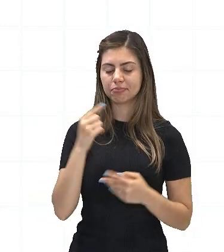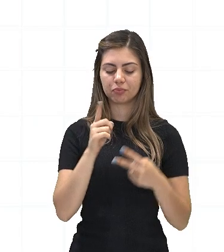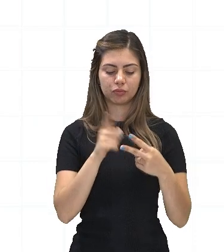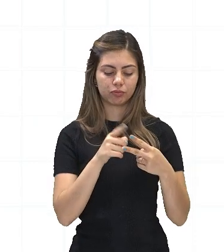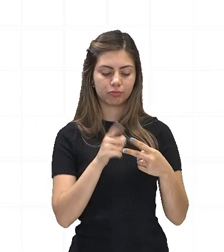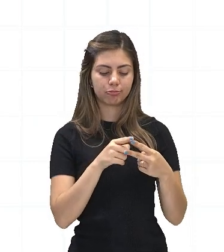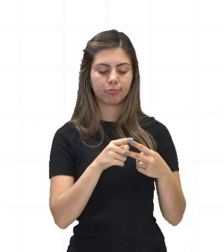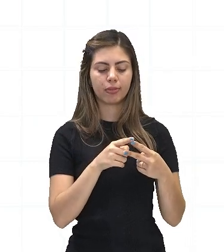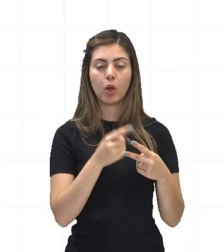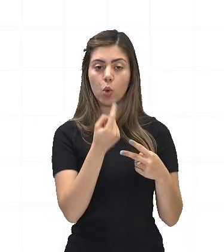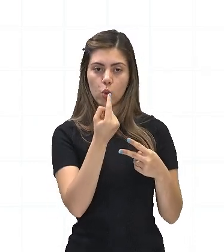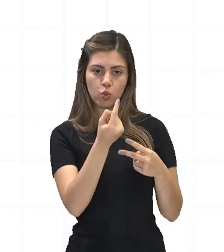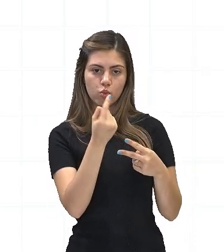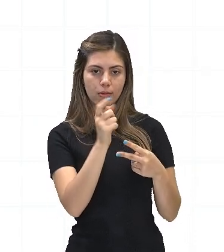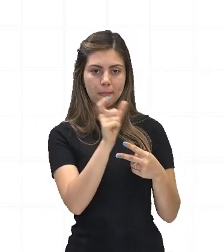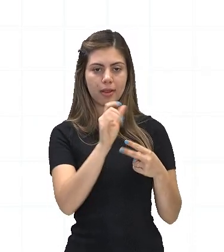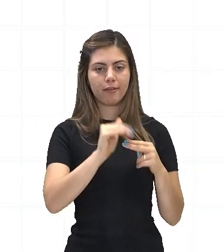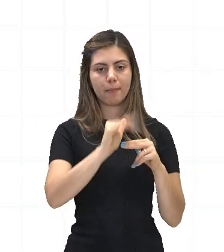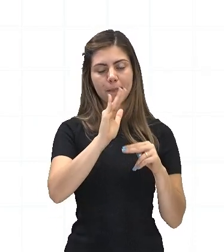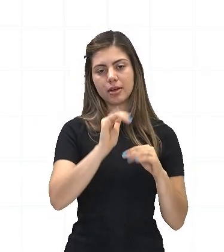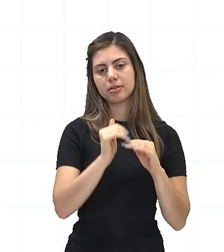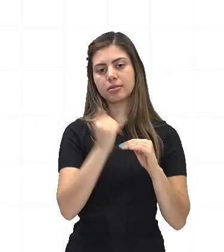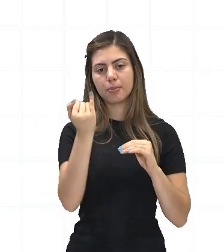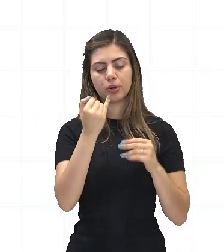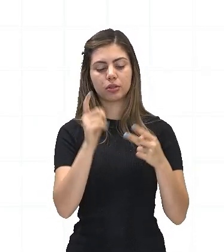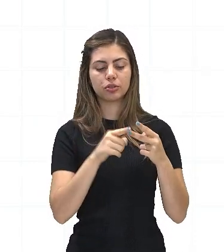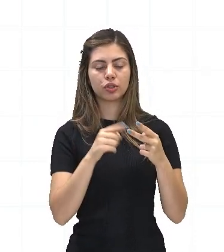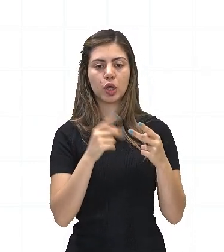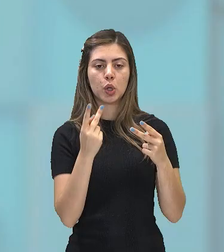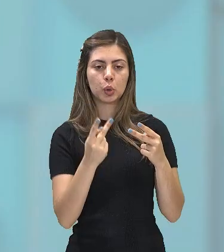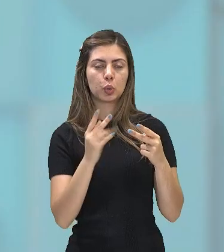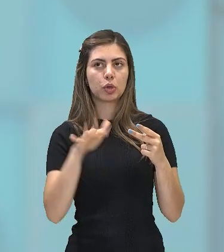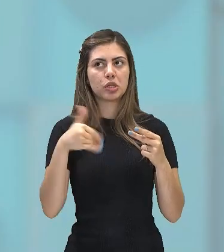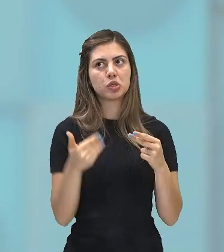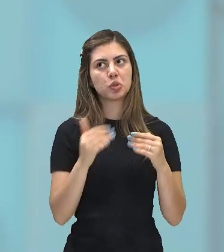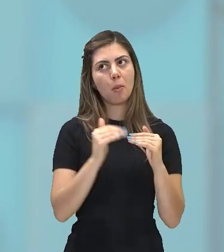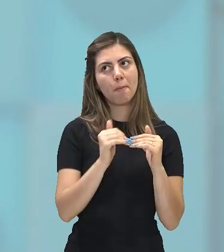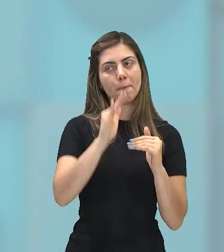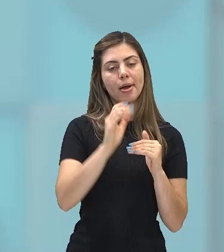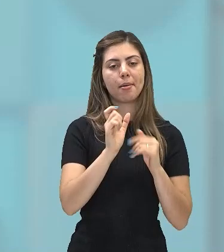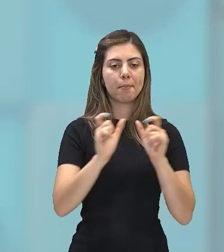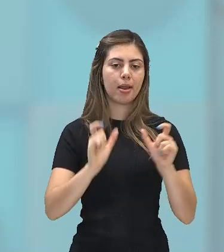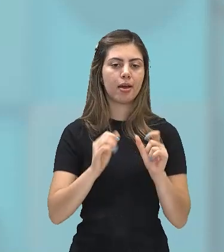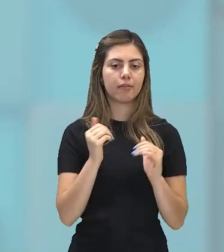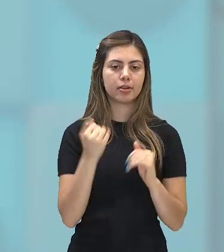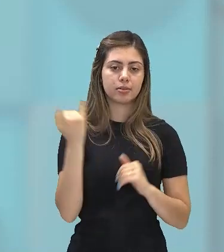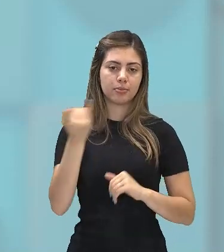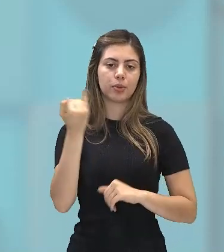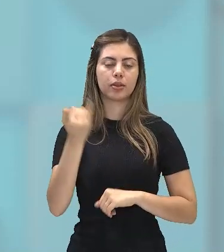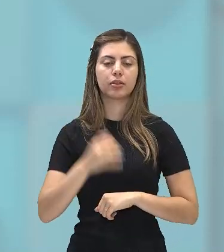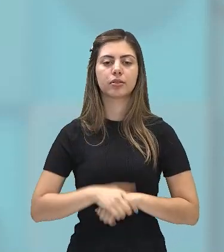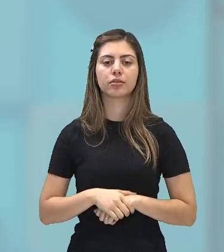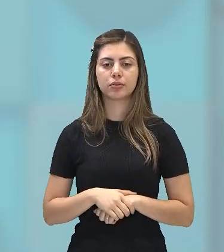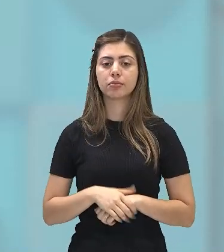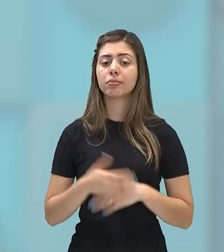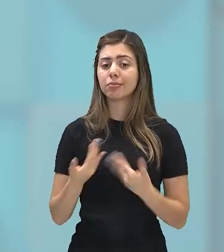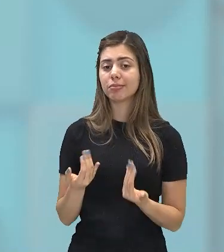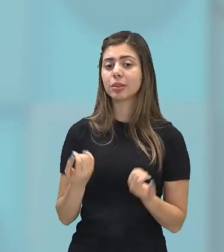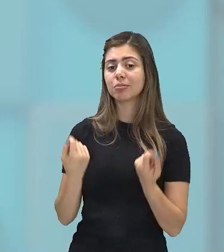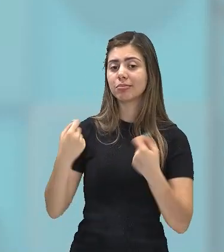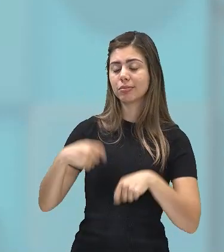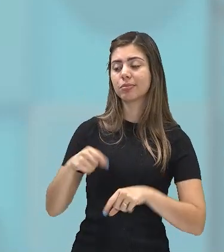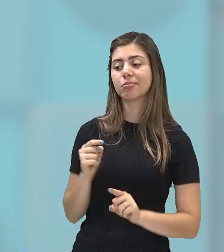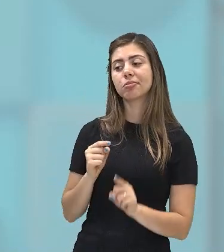simples, um único núcleo, sujeito composto, 2 núcleos ou mais, porque sim, é possível se deparar